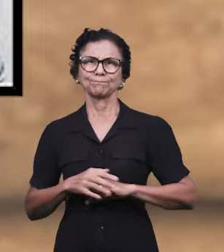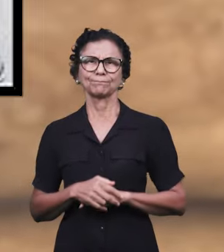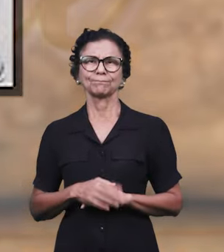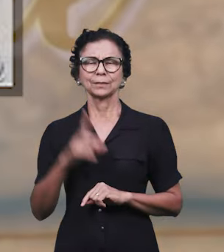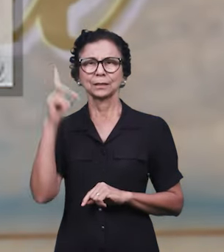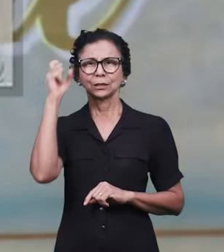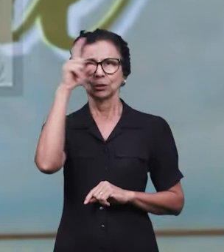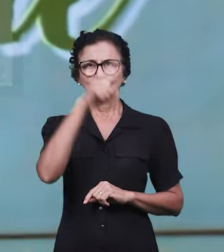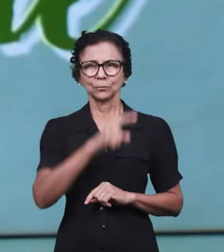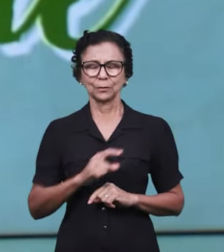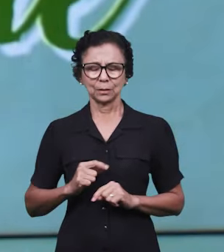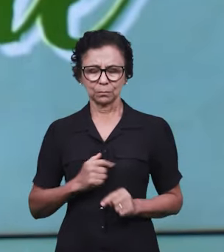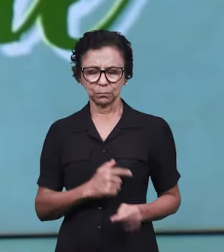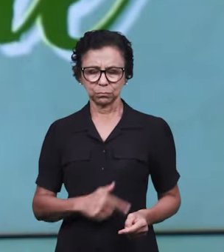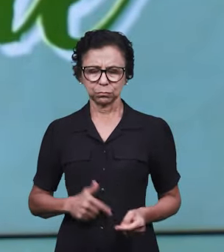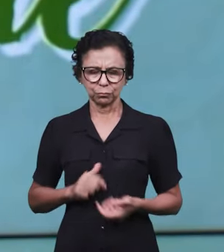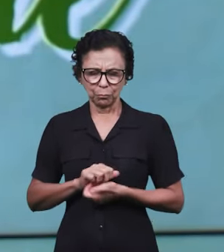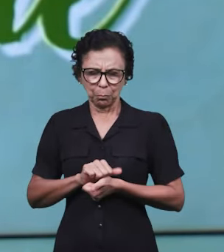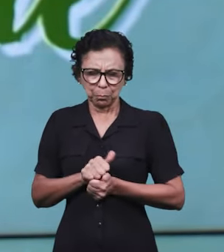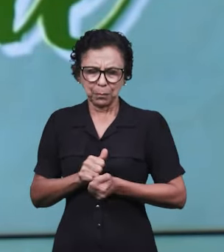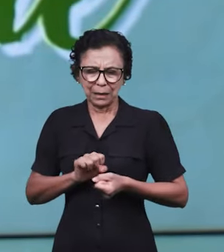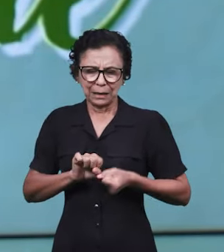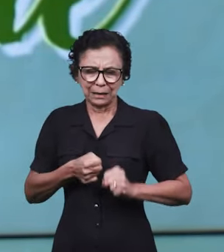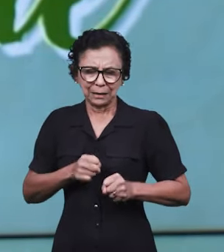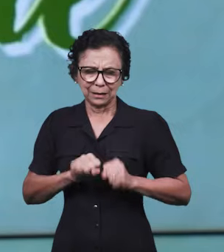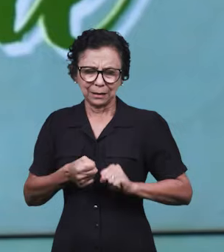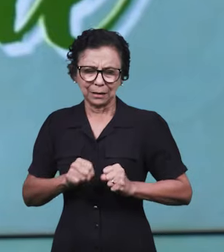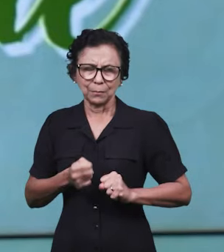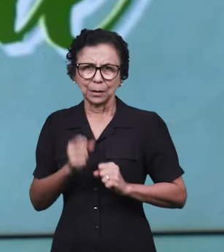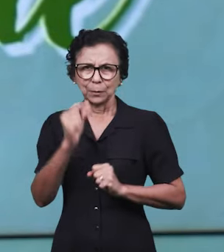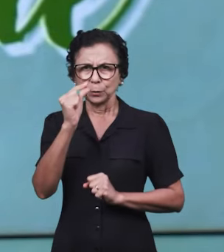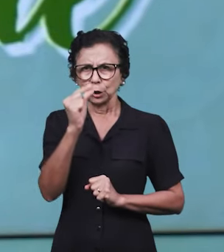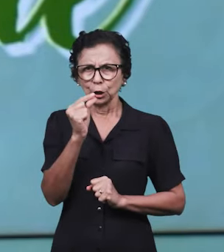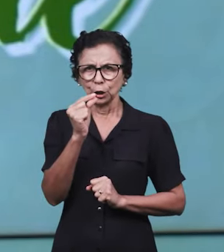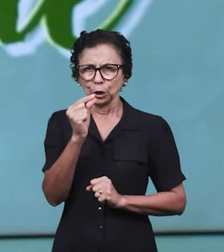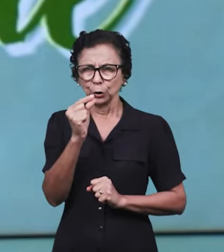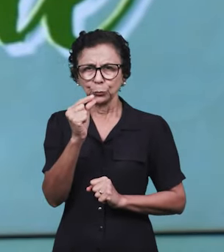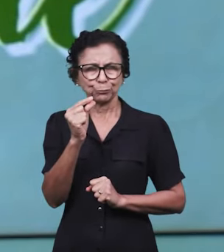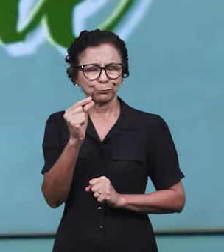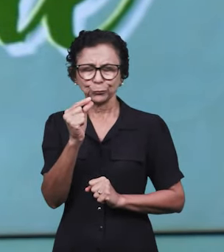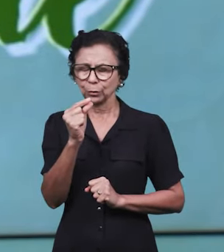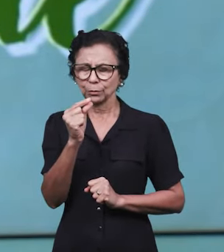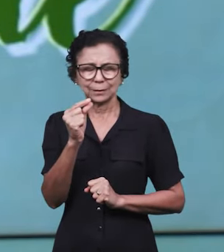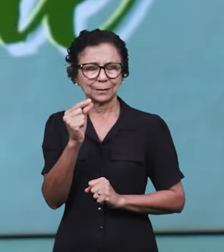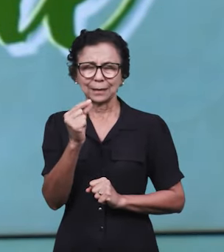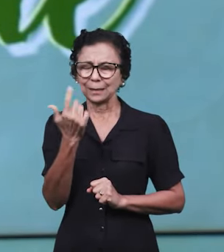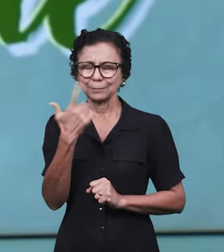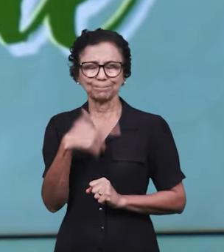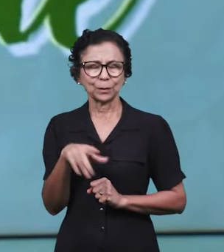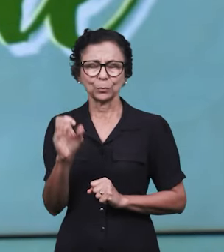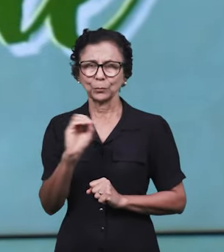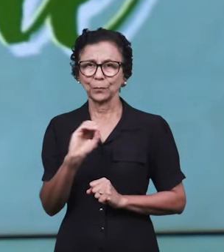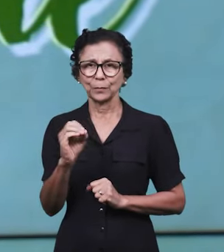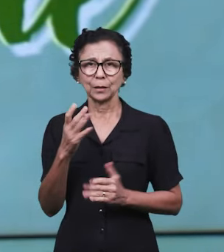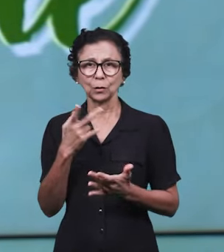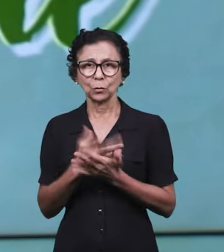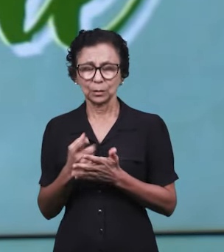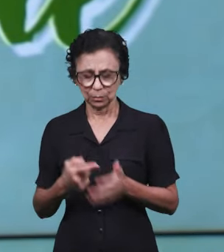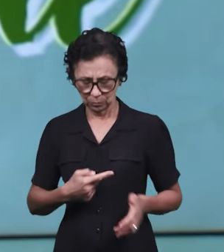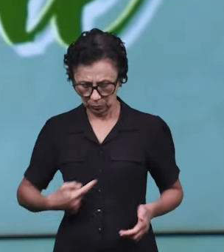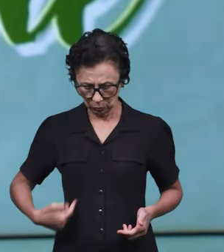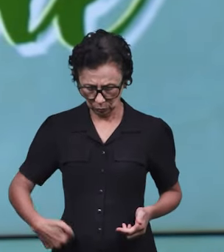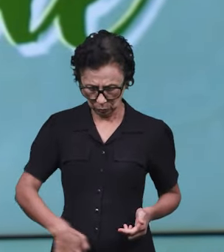digestão desse glúten, não conseguindo quebrá-lo em partes menores. Quando isso acontece, o intestino passa por